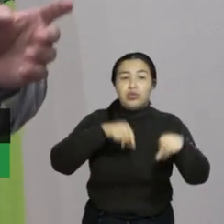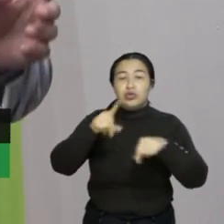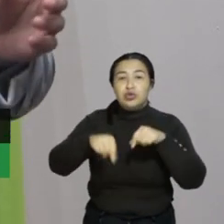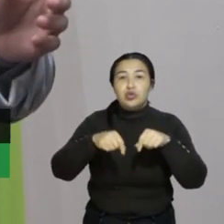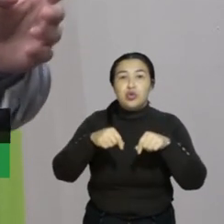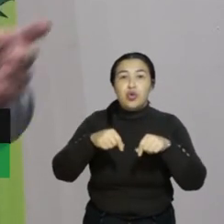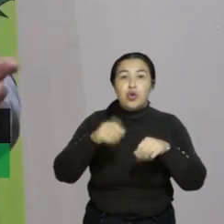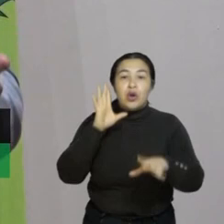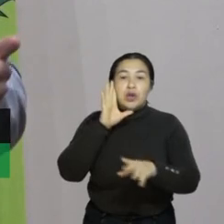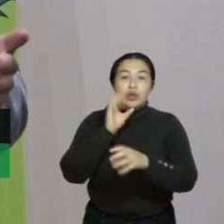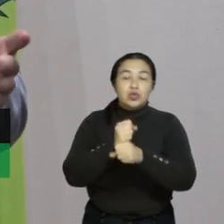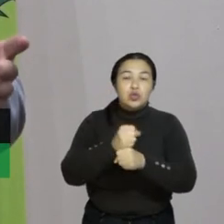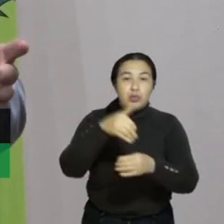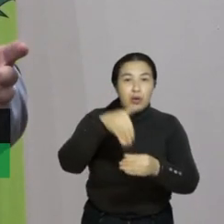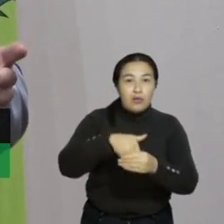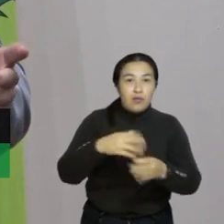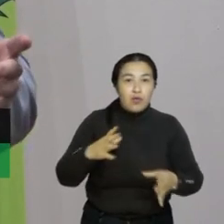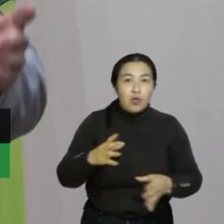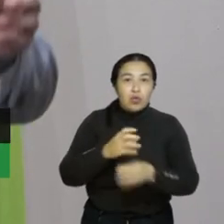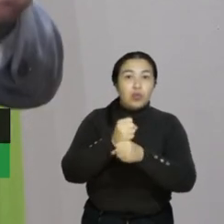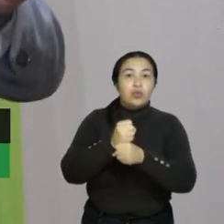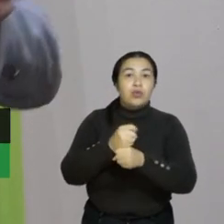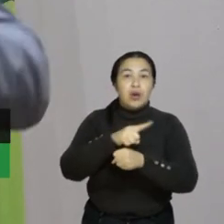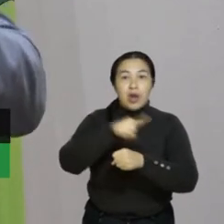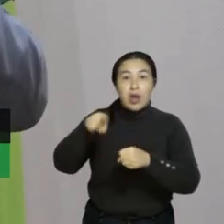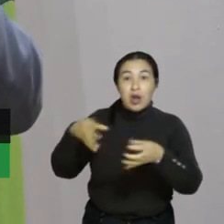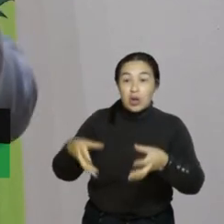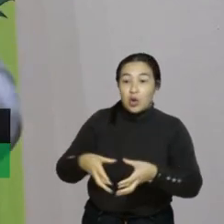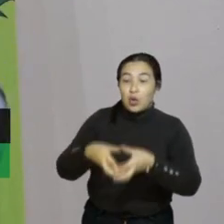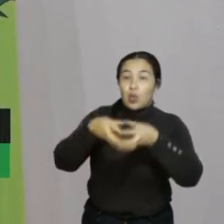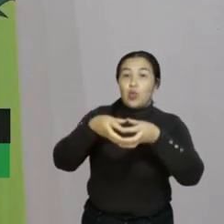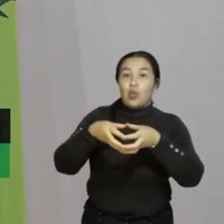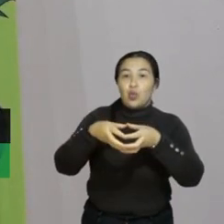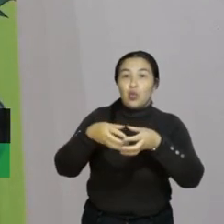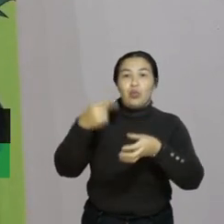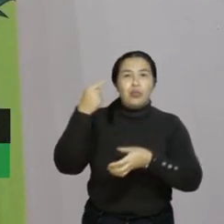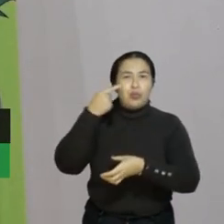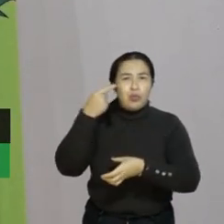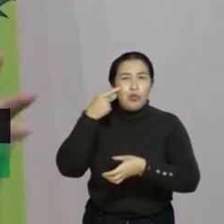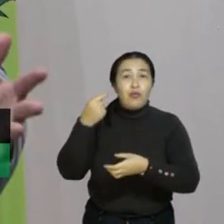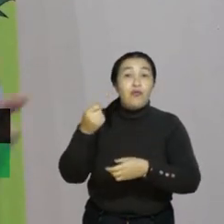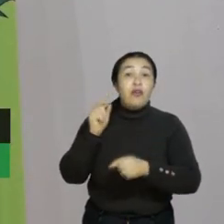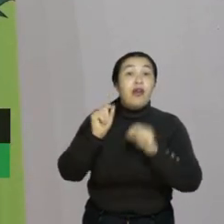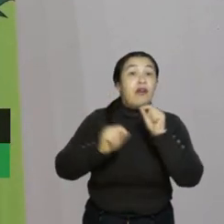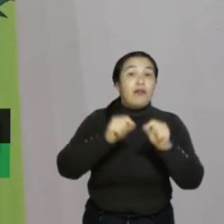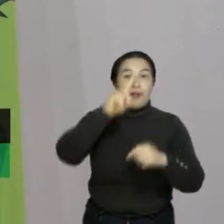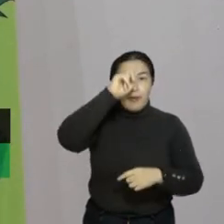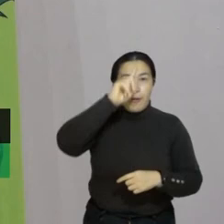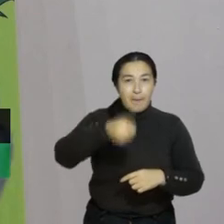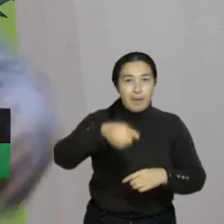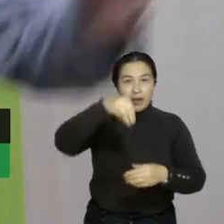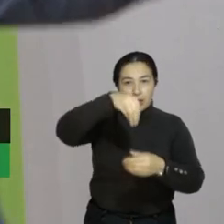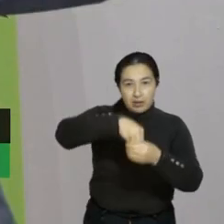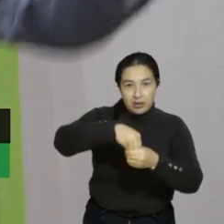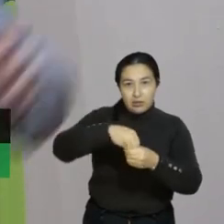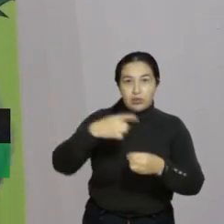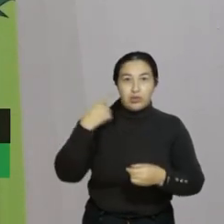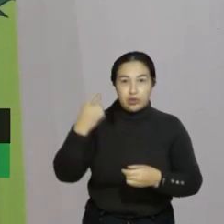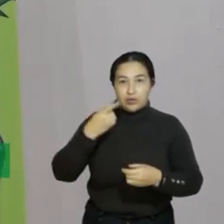vou apresentar para vocês o Green Team. Green Team, para vocês verem o naipe de quem manda na Defensoria